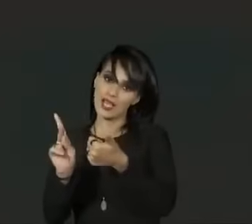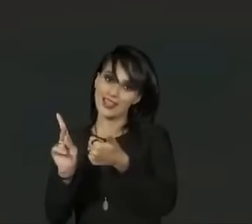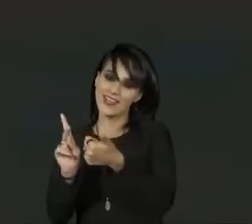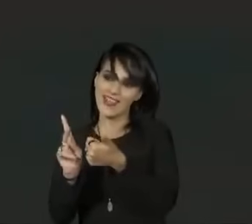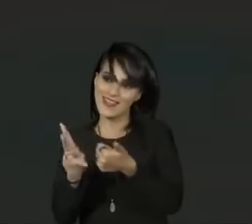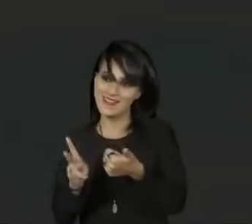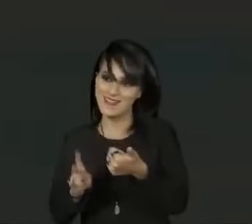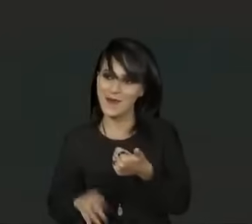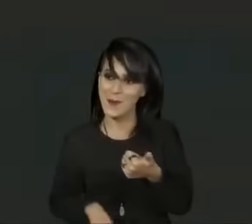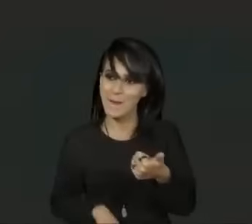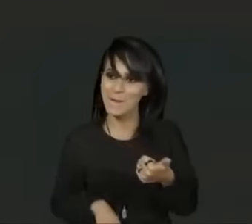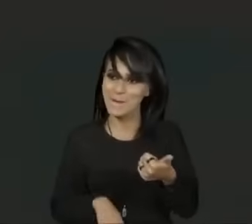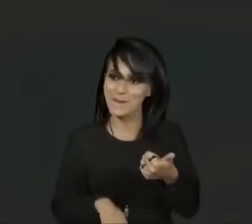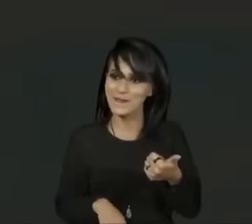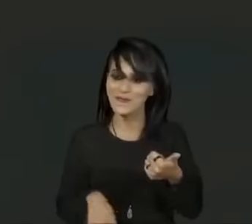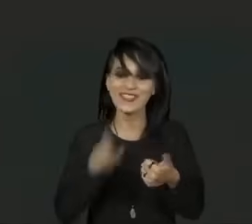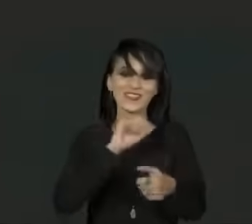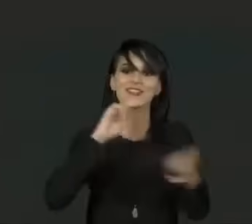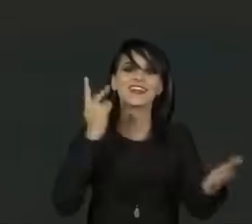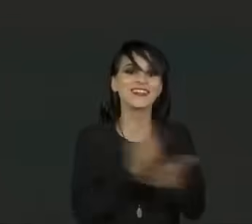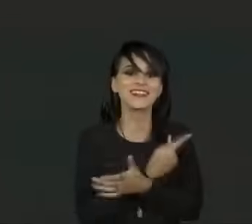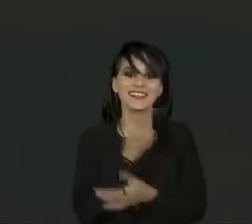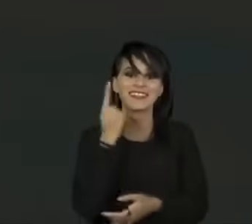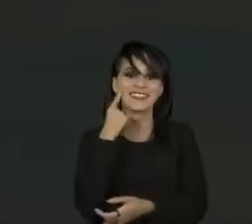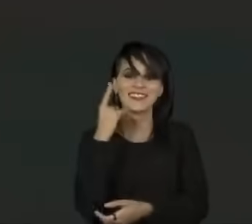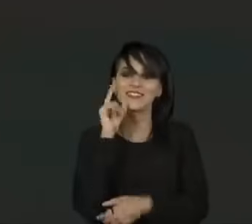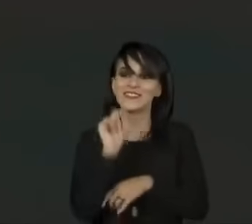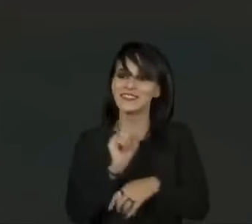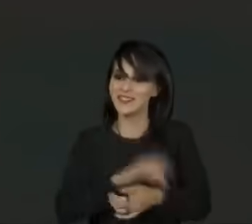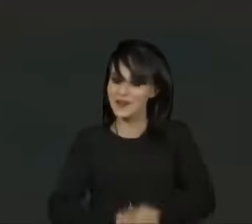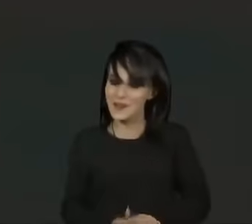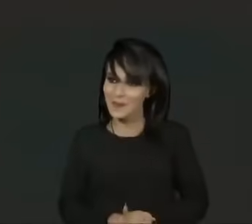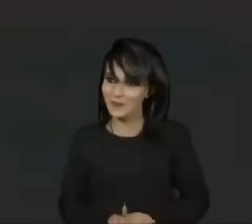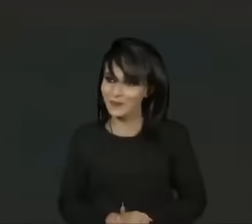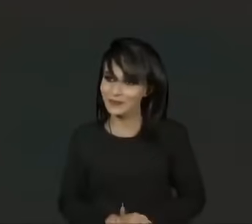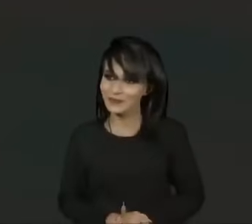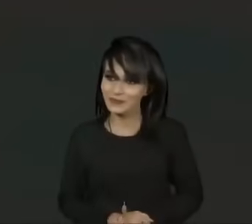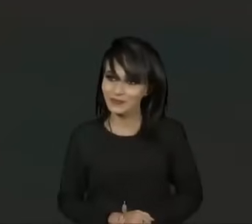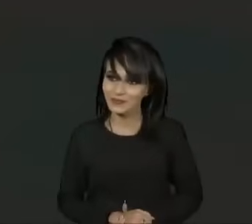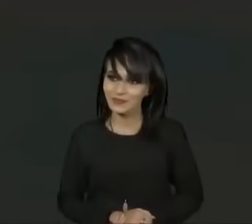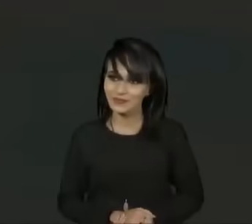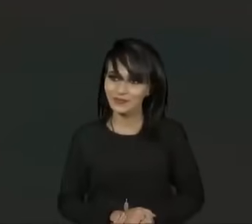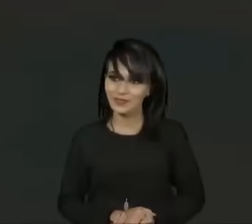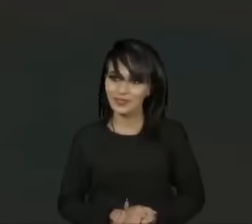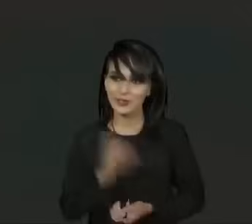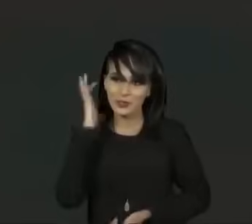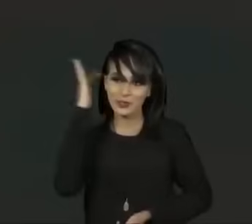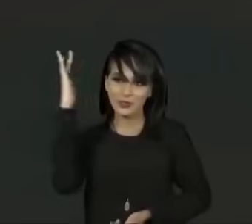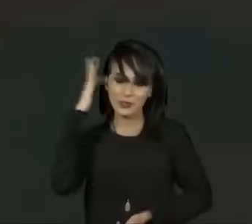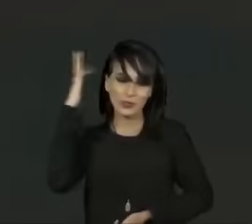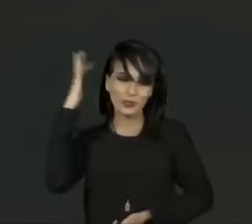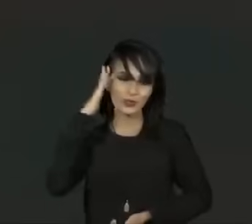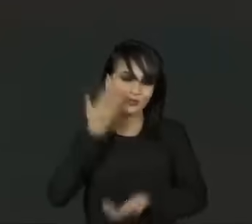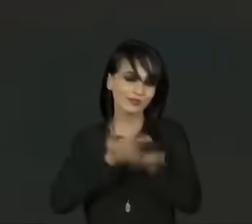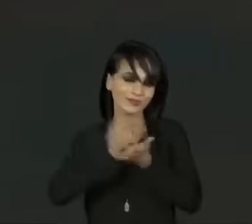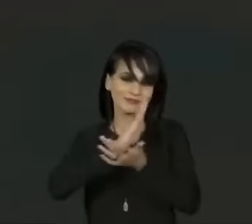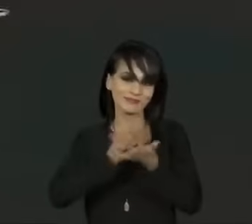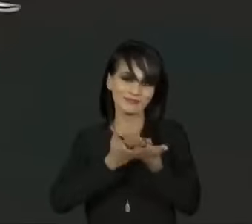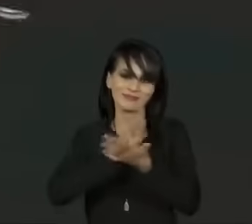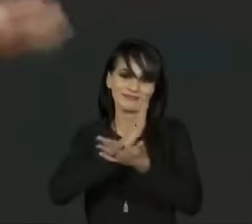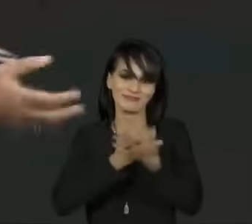neura aí sabe o que que vai acontecer sono perturbado